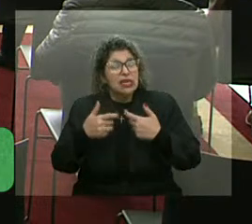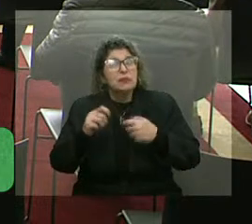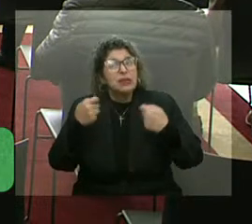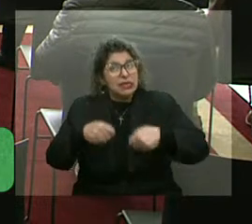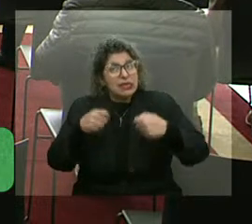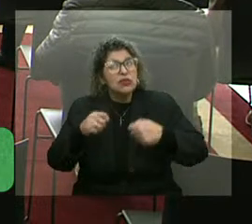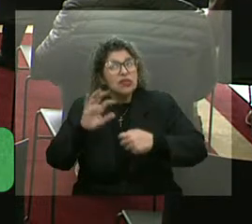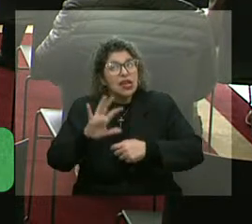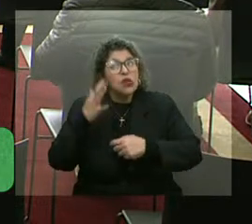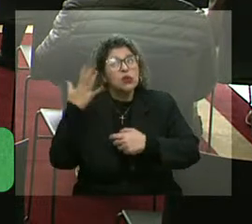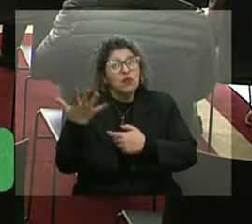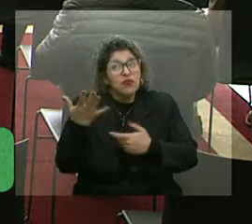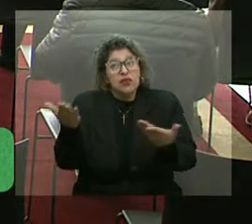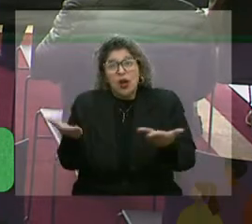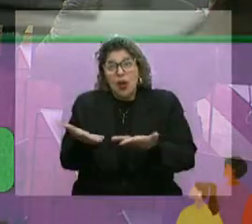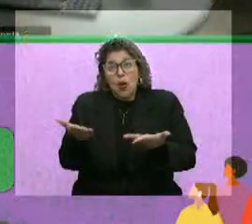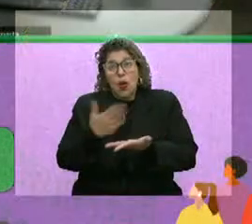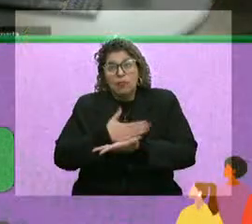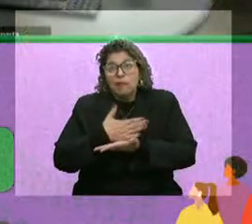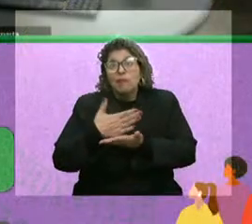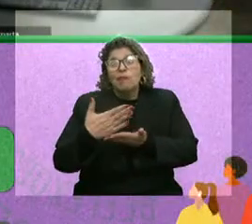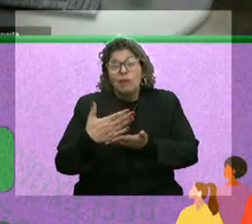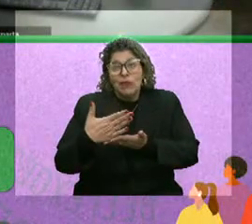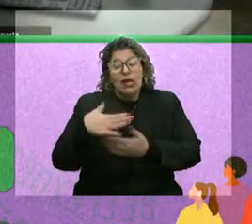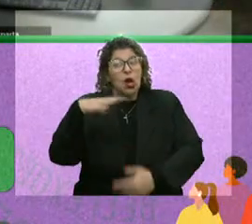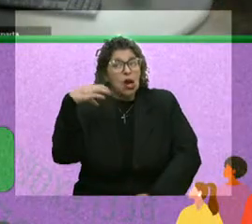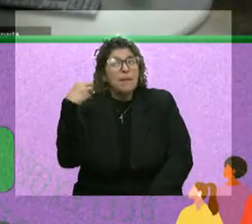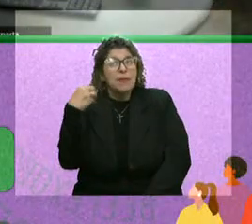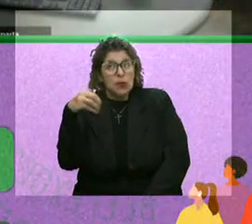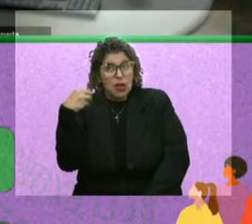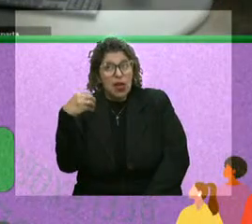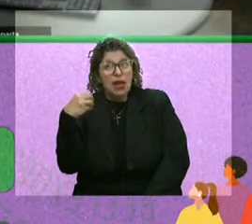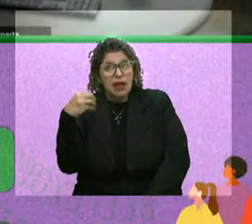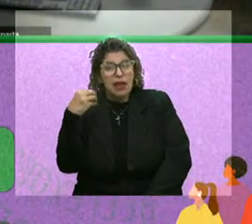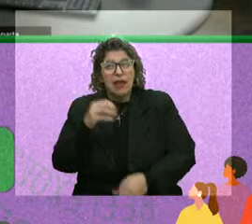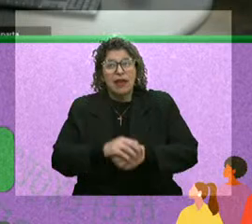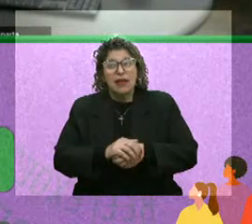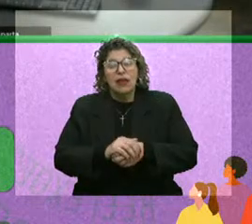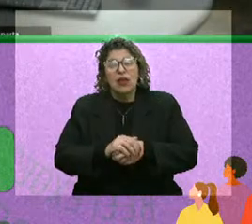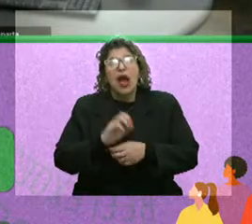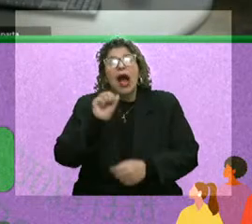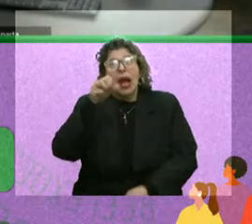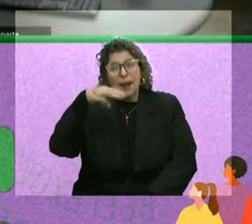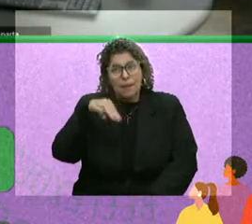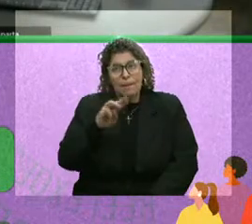resolvidas. Nós já começamos aqui em Porto Alegre, né, com um ambulatório